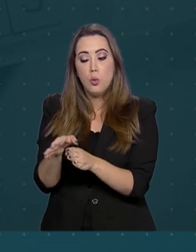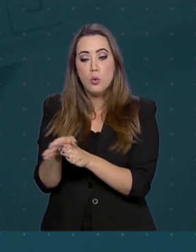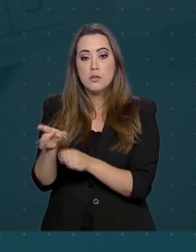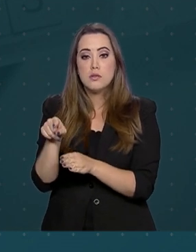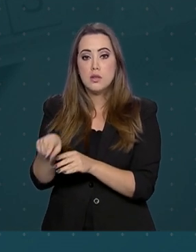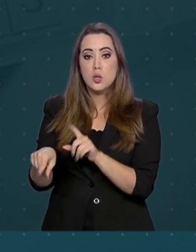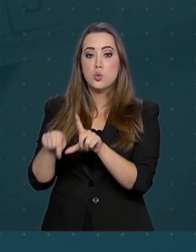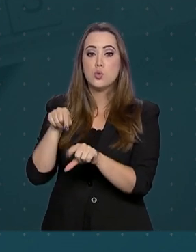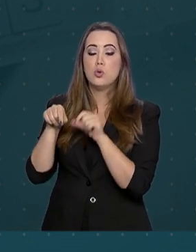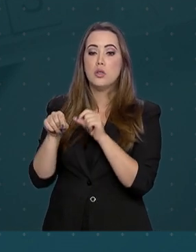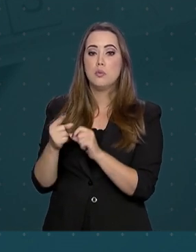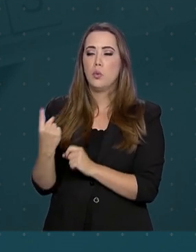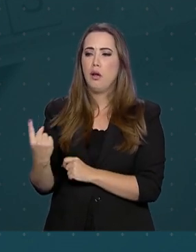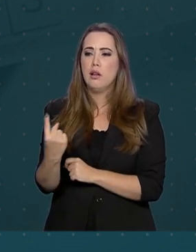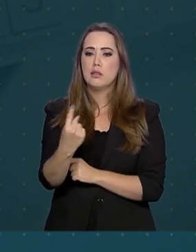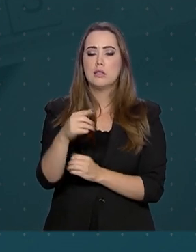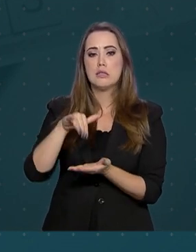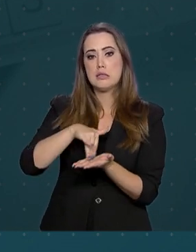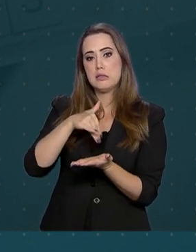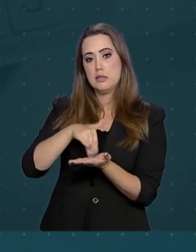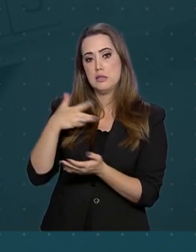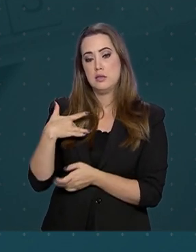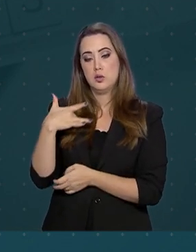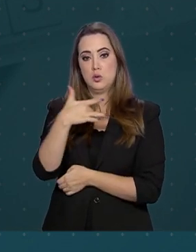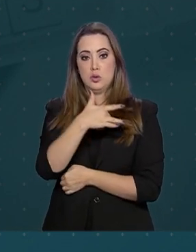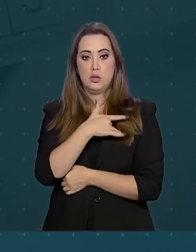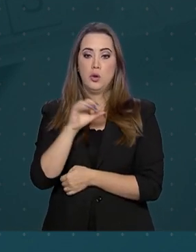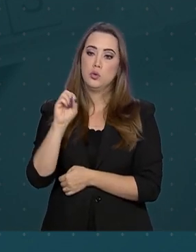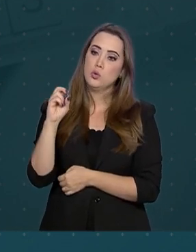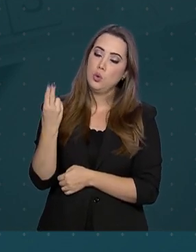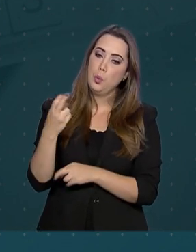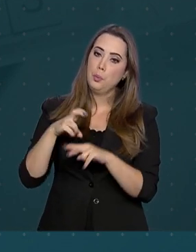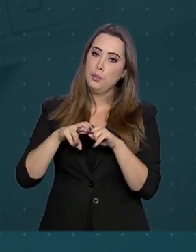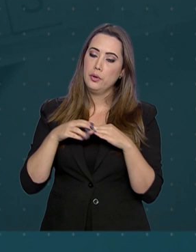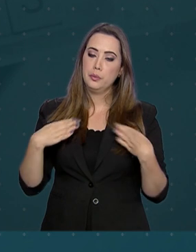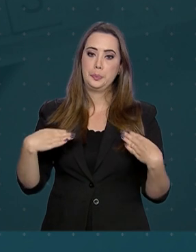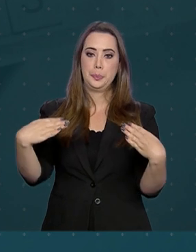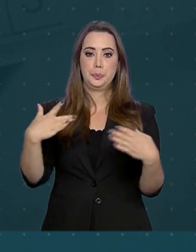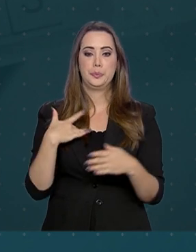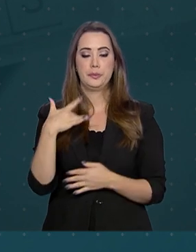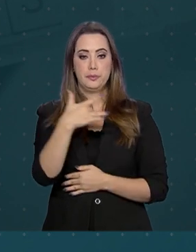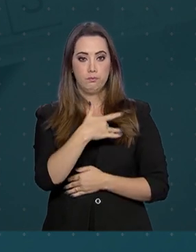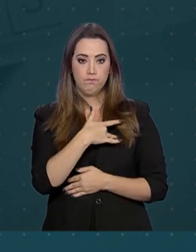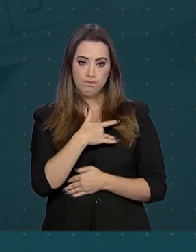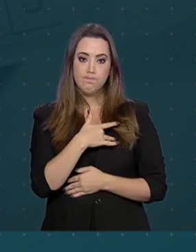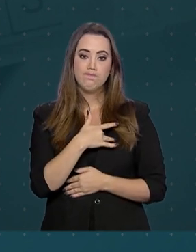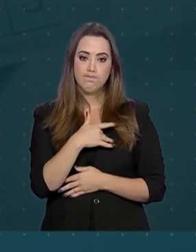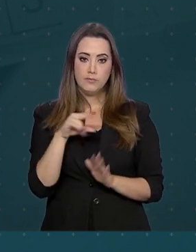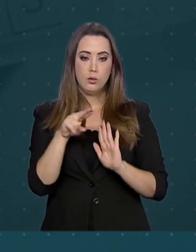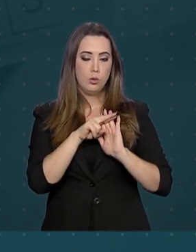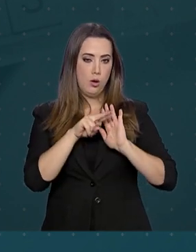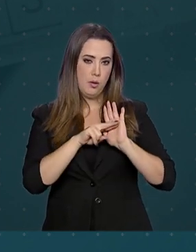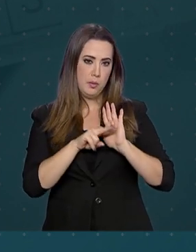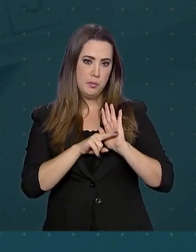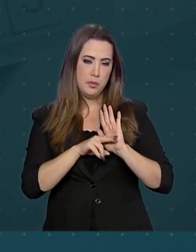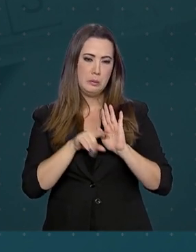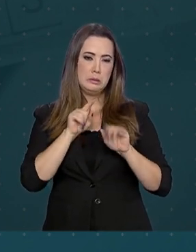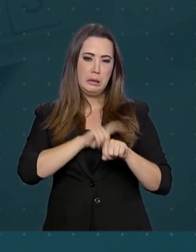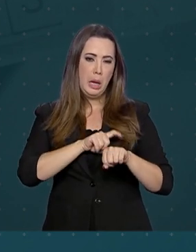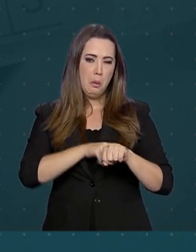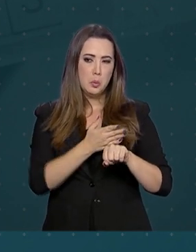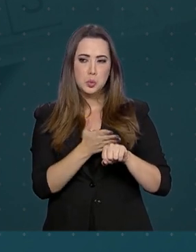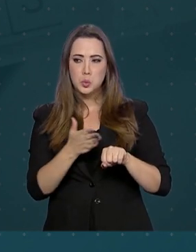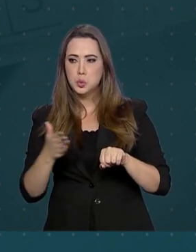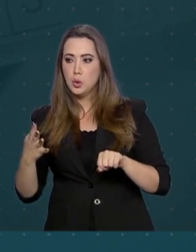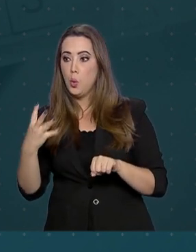secretarias estaduais e municipais de saúde ou pelo Ministério da Saúde. A medida será adotada pelo prazo de até